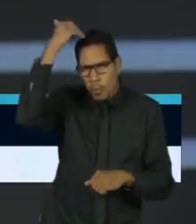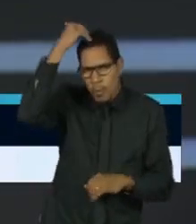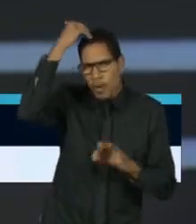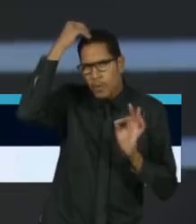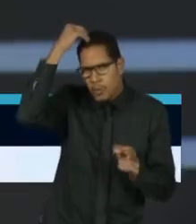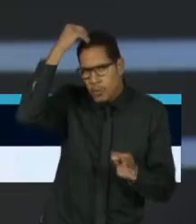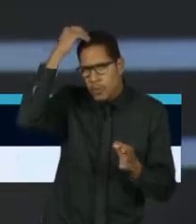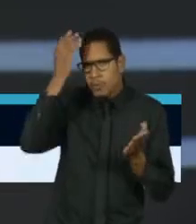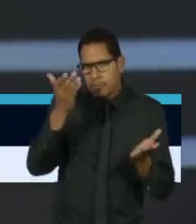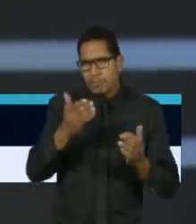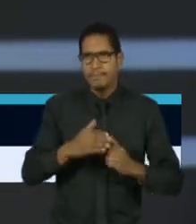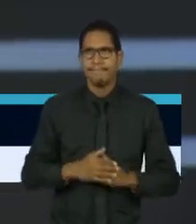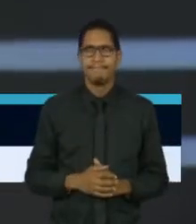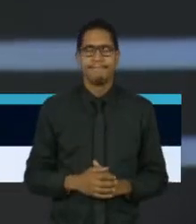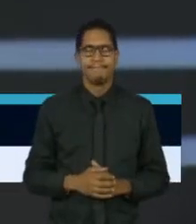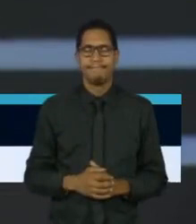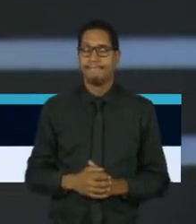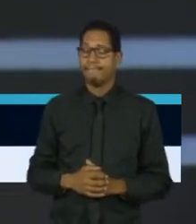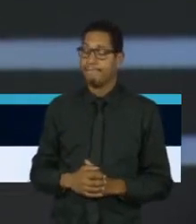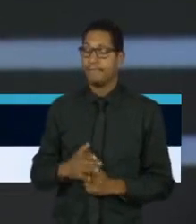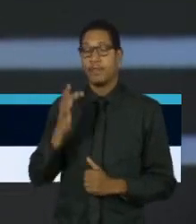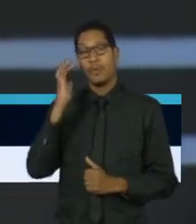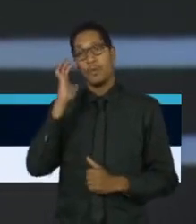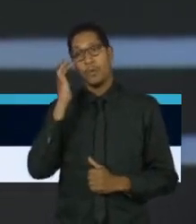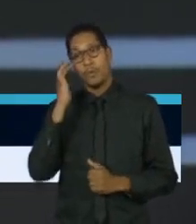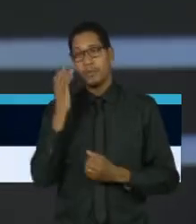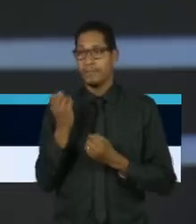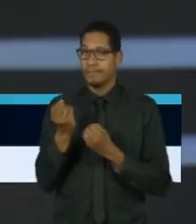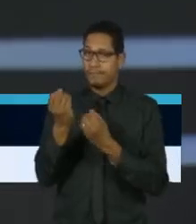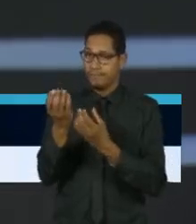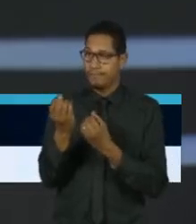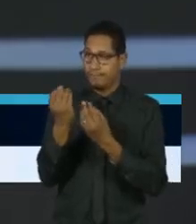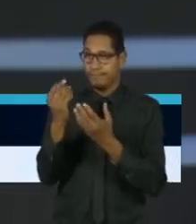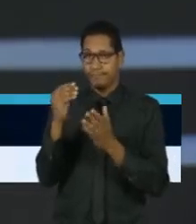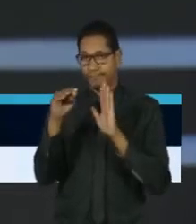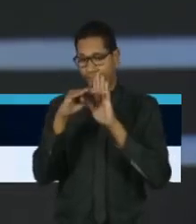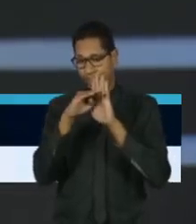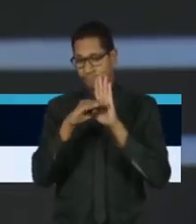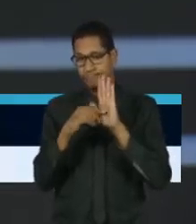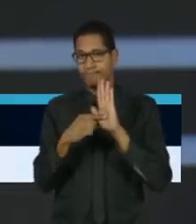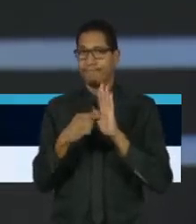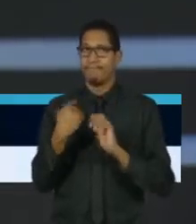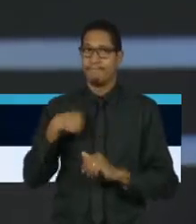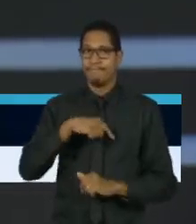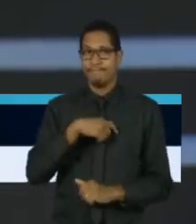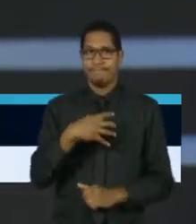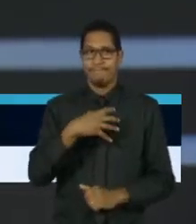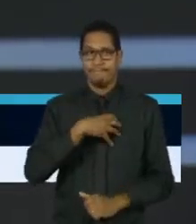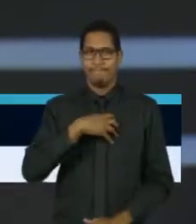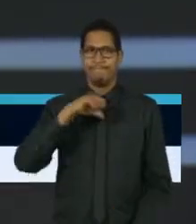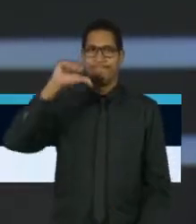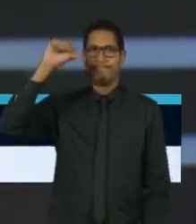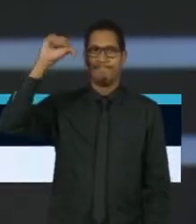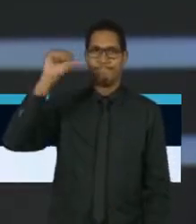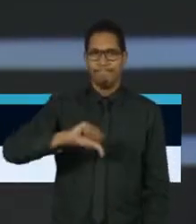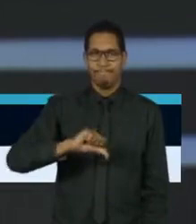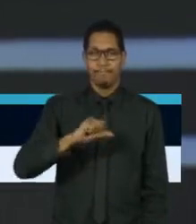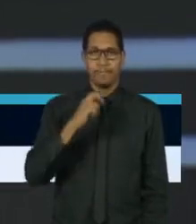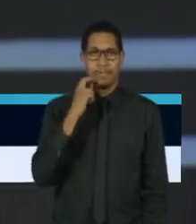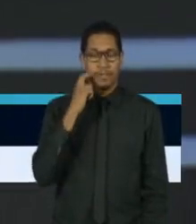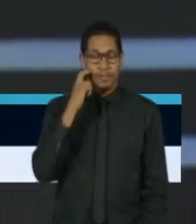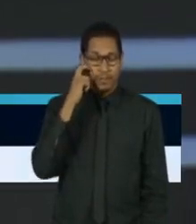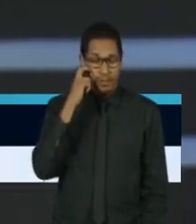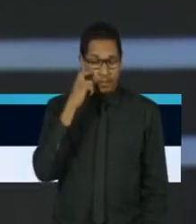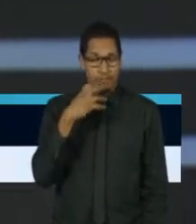acho que esses dados significam uma derrota para nós. Essa é a verdade, uma derrota para todos nós, uma vergonha. Eu me sinto